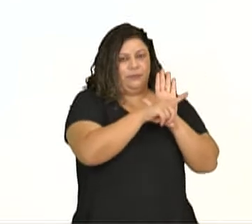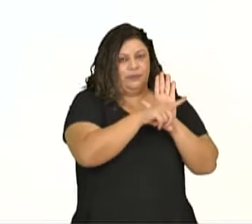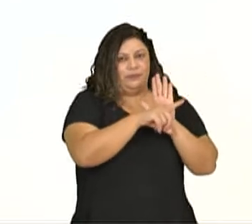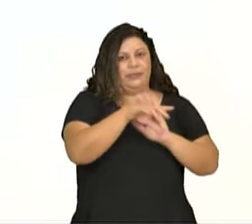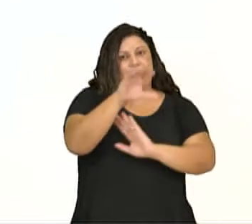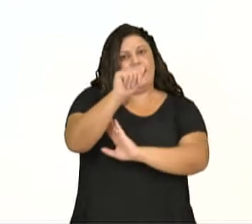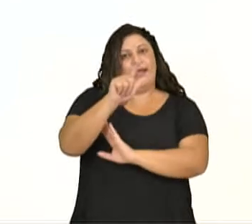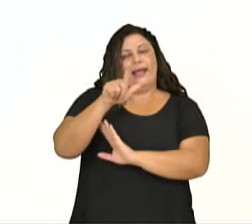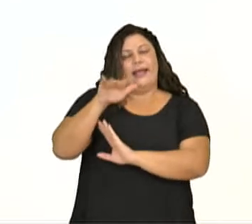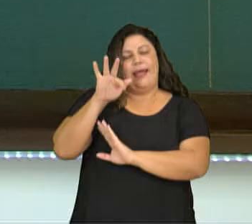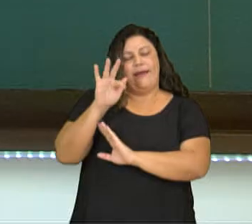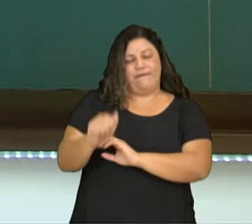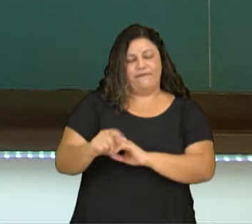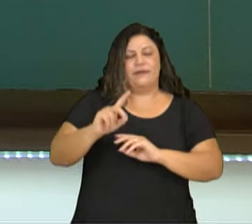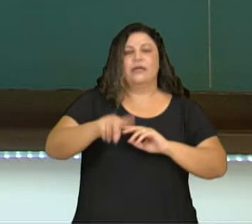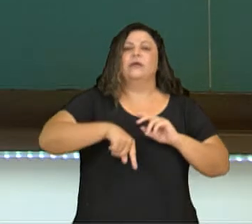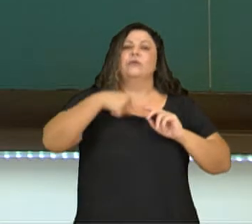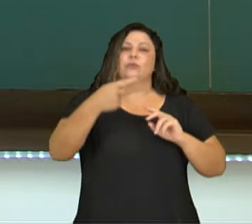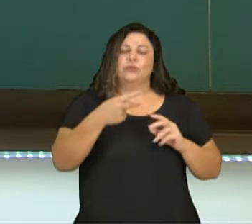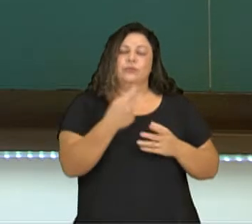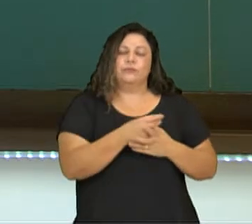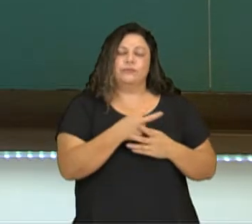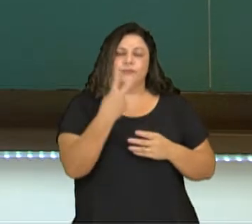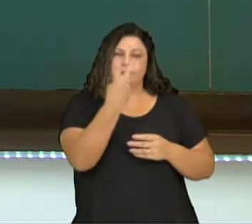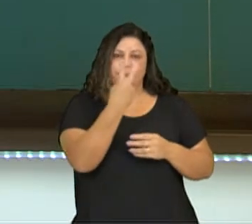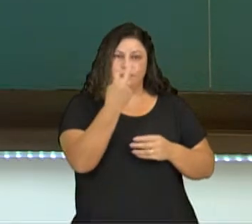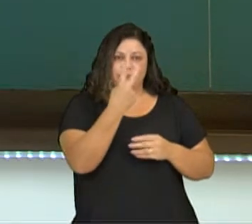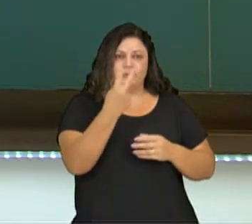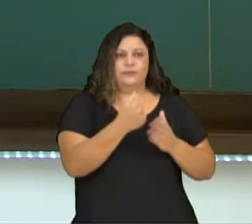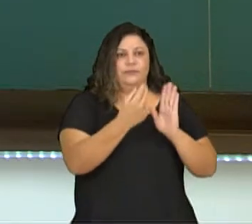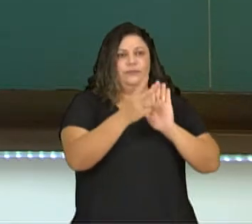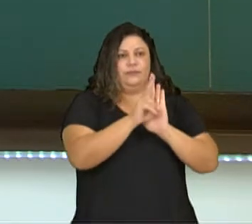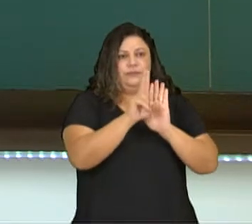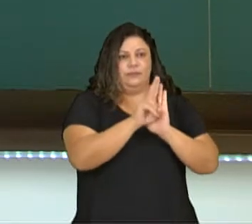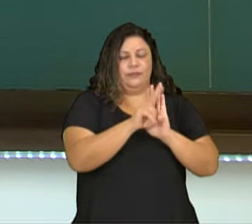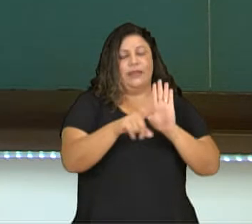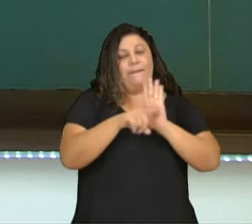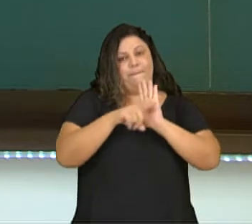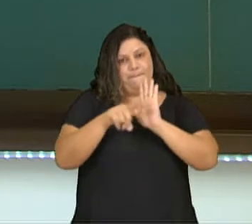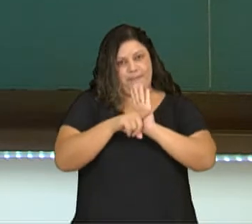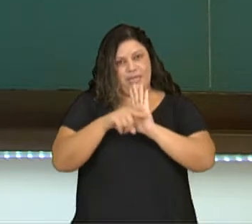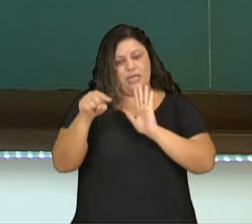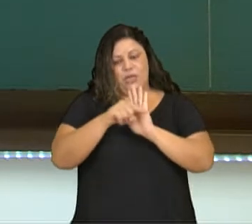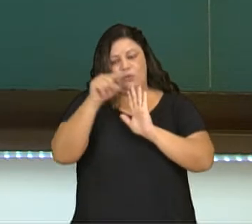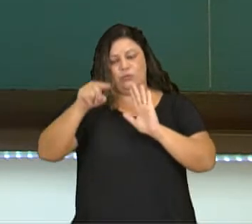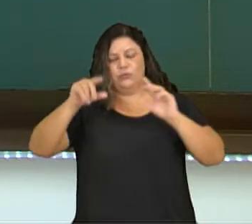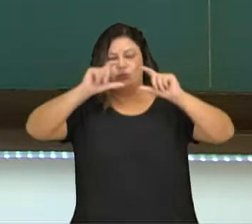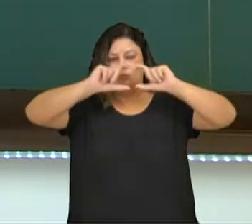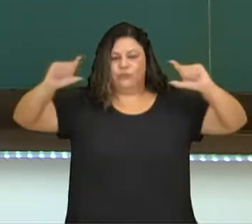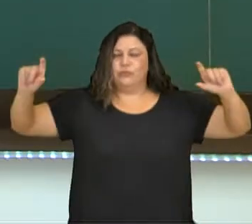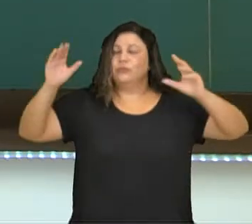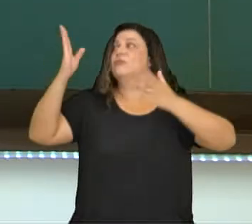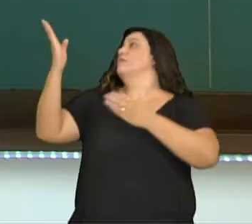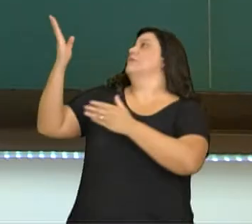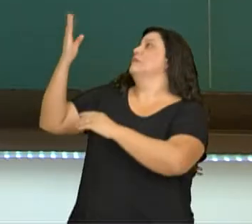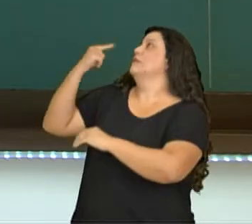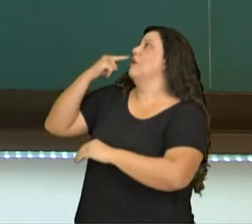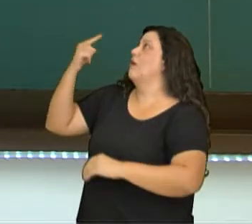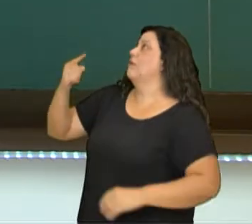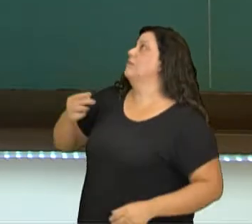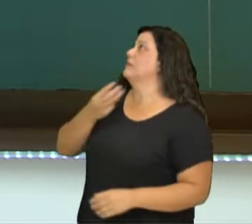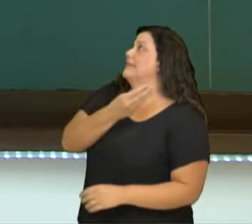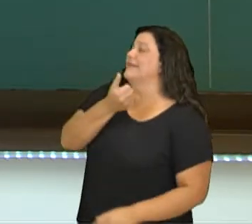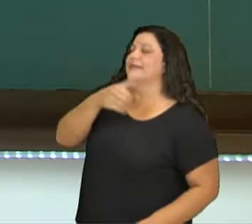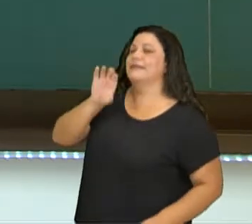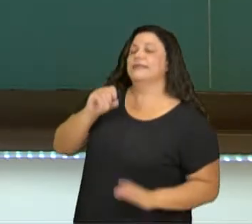alfa, no segundo quadrante, 180 menos alfa, no terceiro quadrante, o alfa menos 180 e no quarto quadrante,